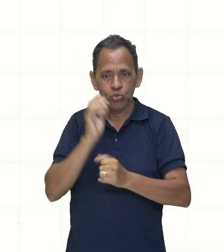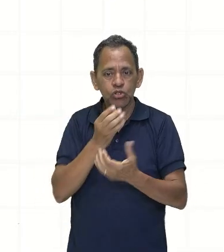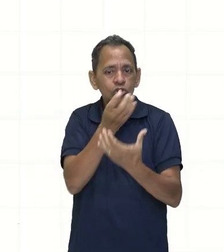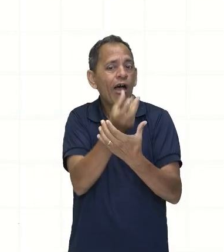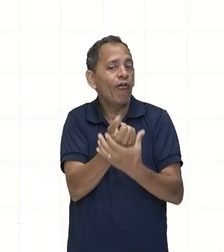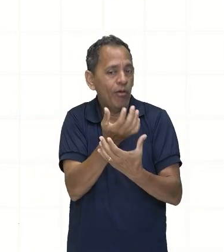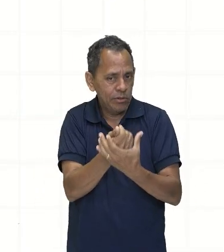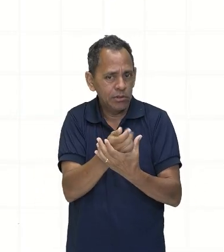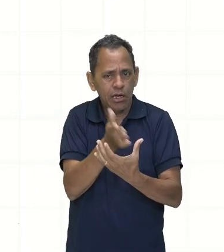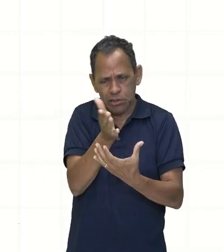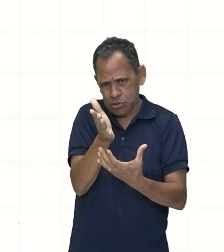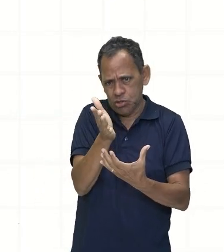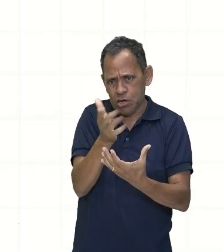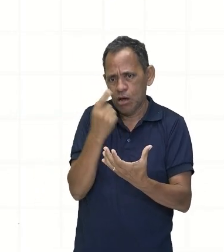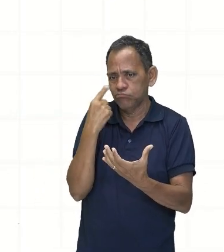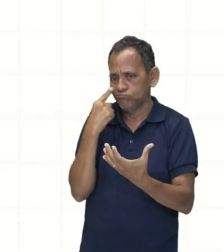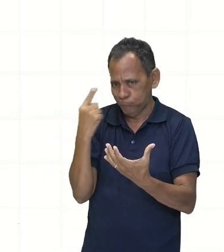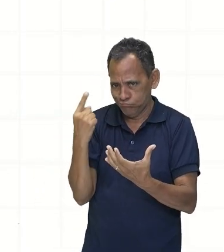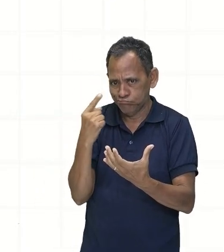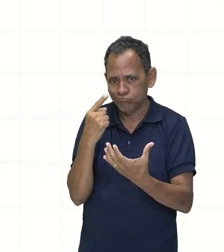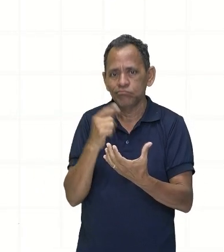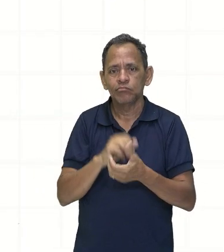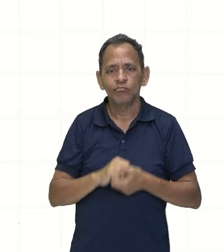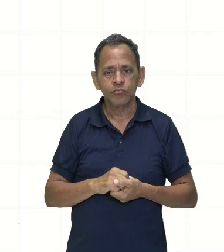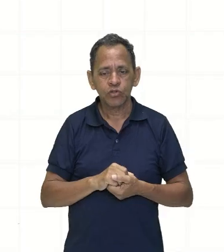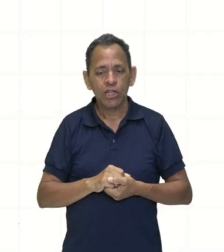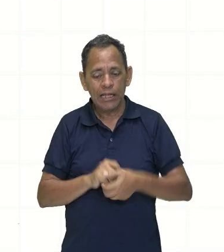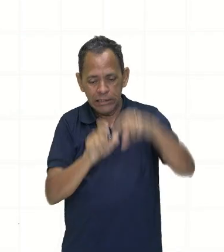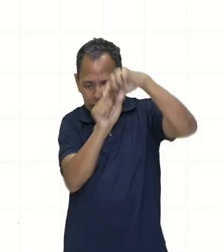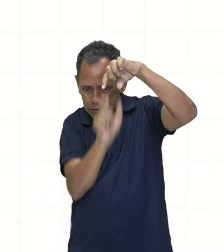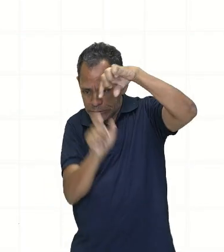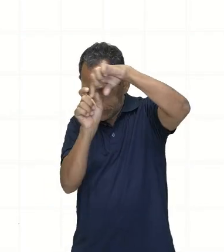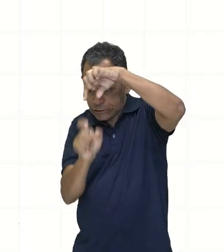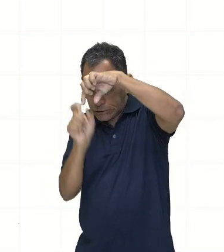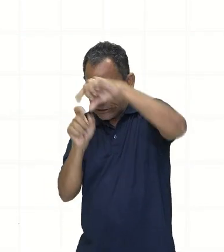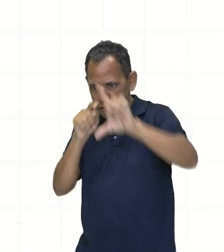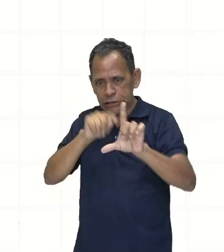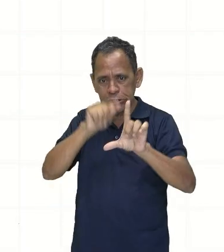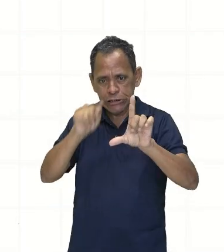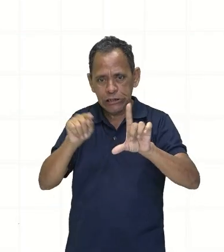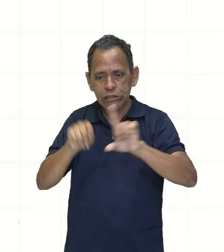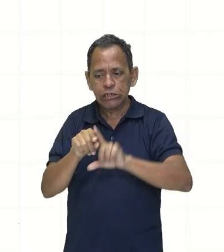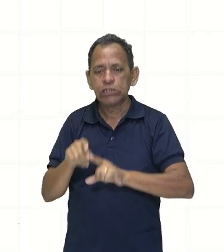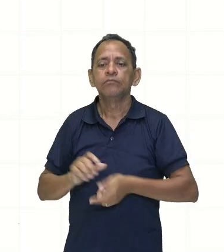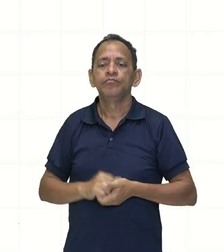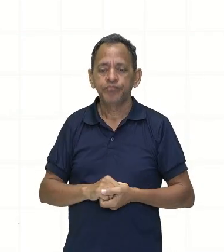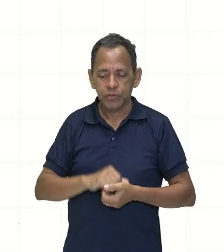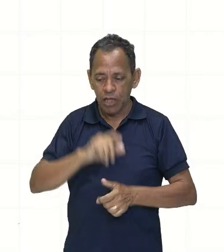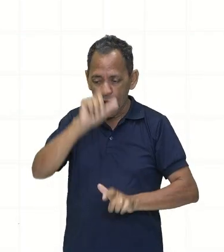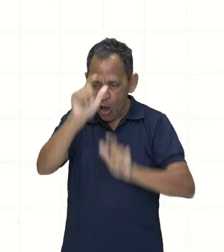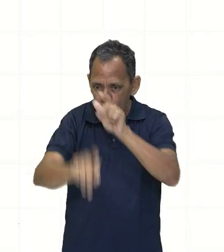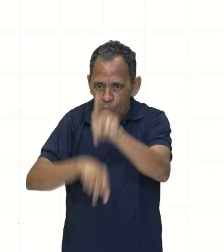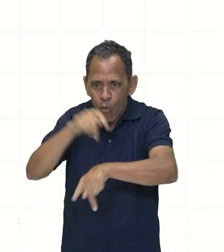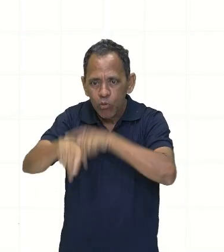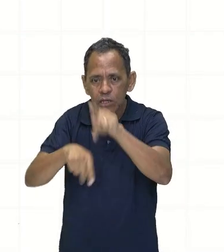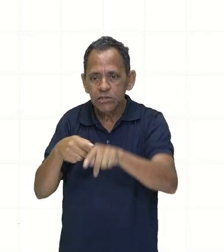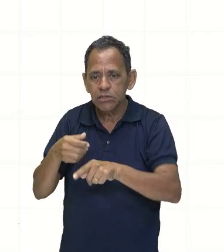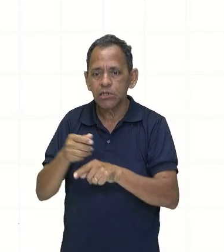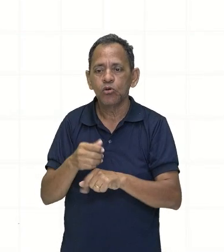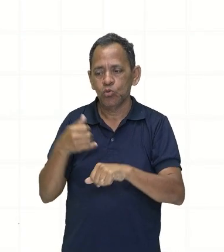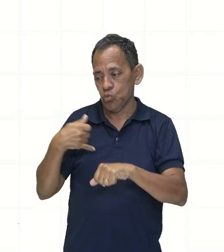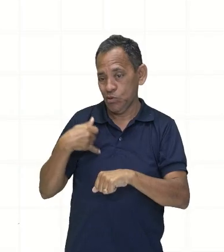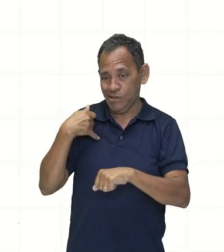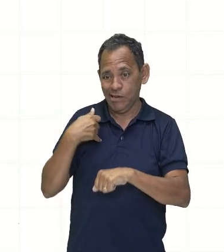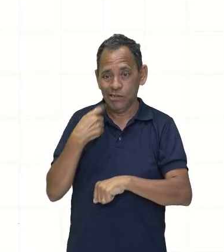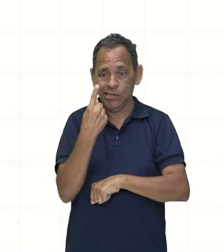nosso gráfico, tá bom? A população com 15 anos ou mais, né, predominantemente